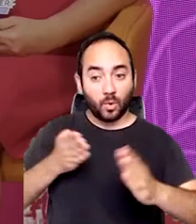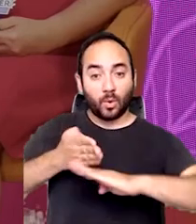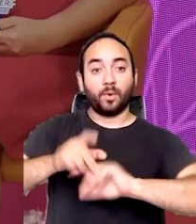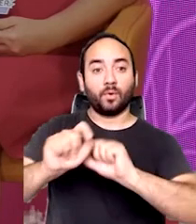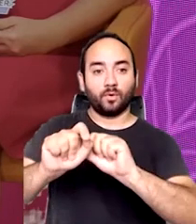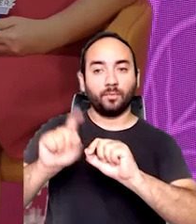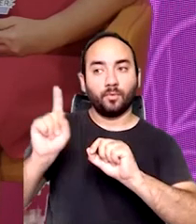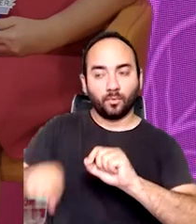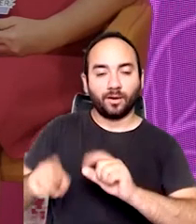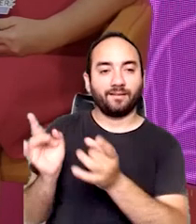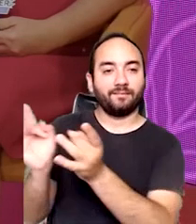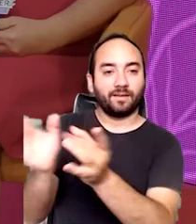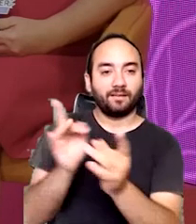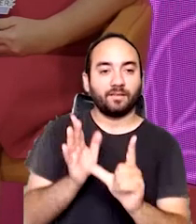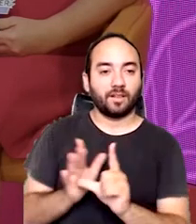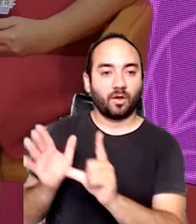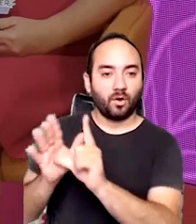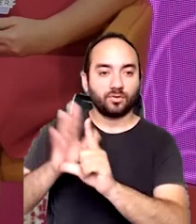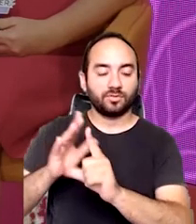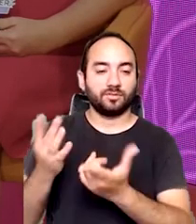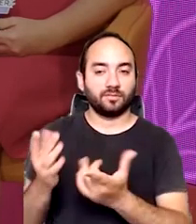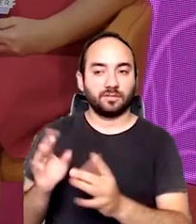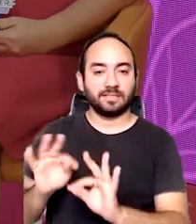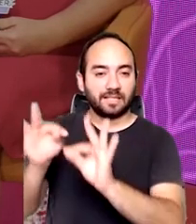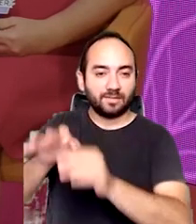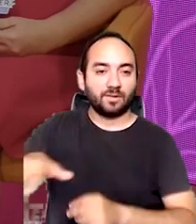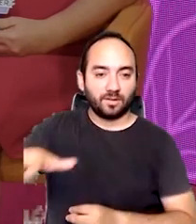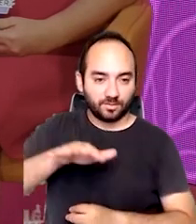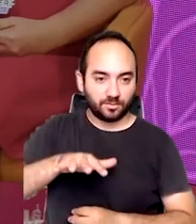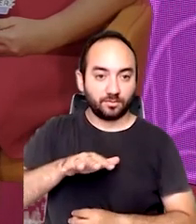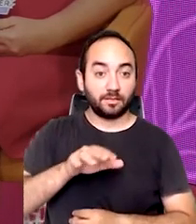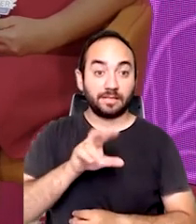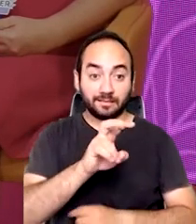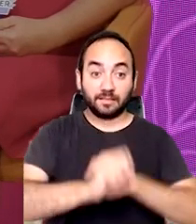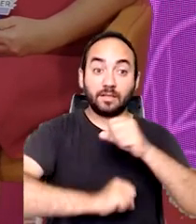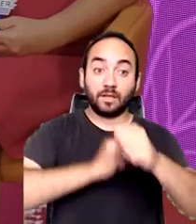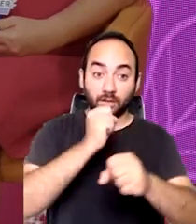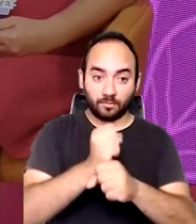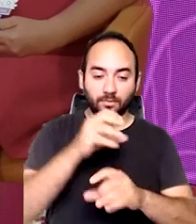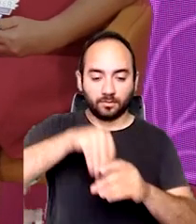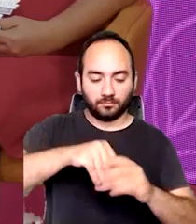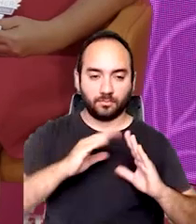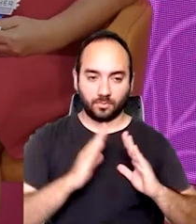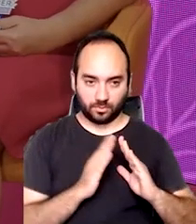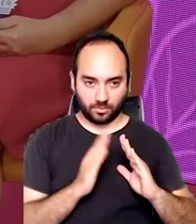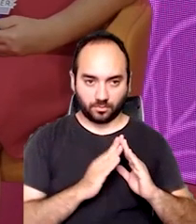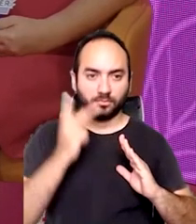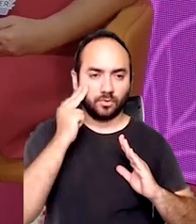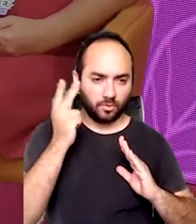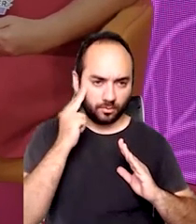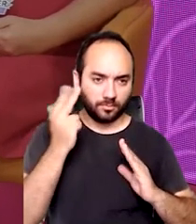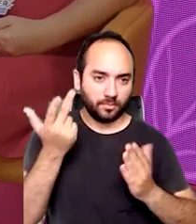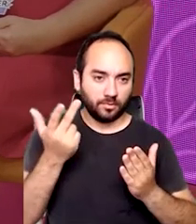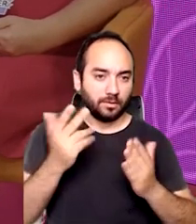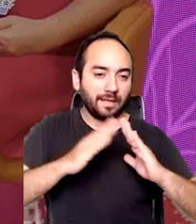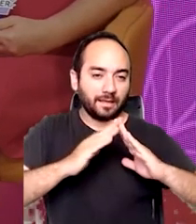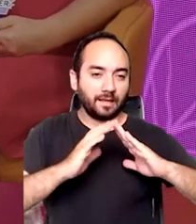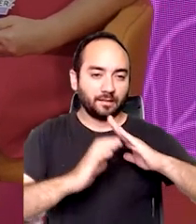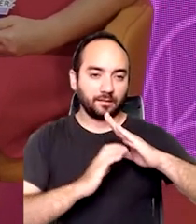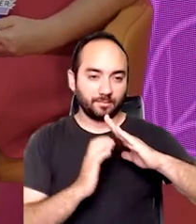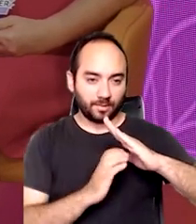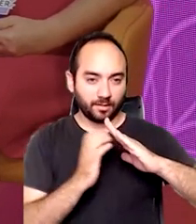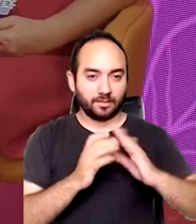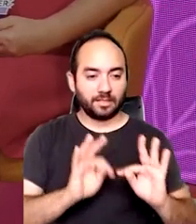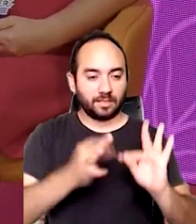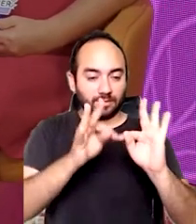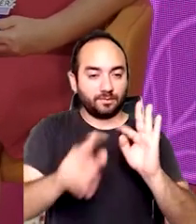porta de entrada é o comércio eletrônico passados 5 anos empresa dentro de casa aquele típico caso